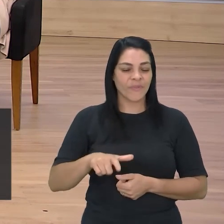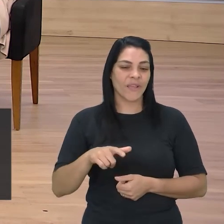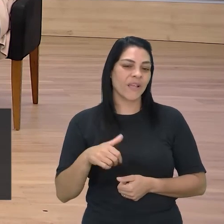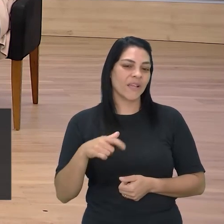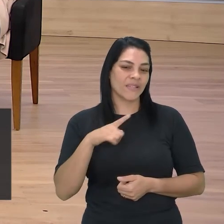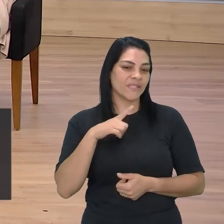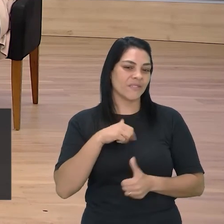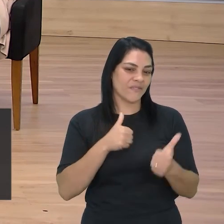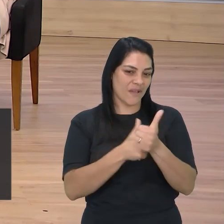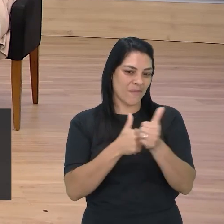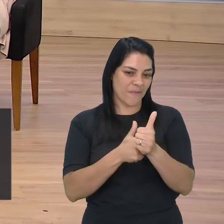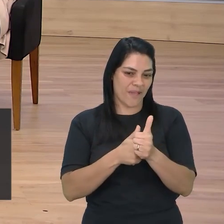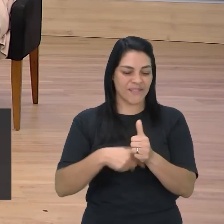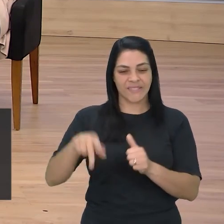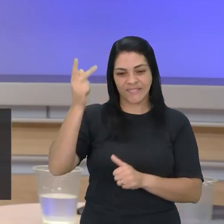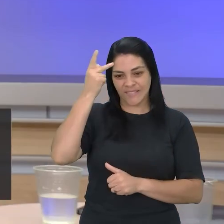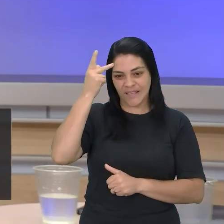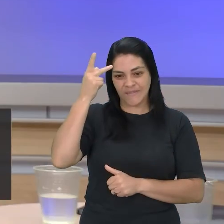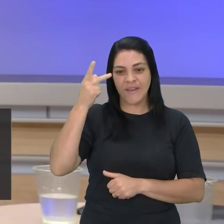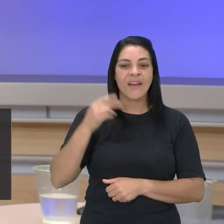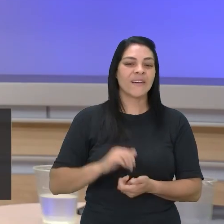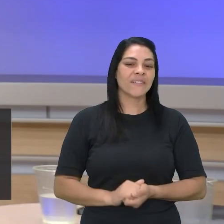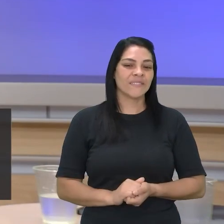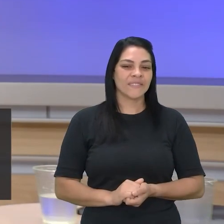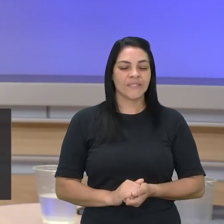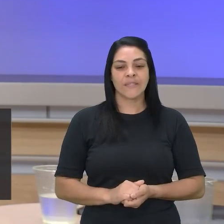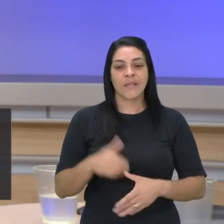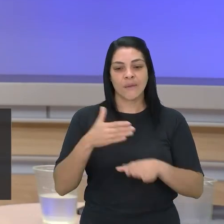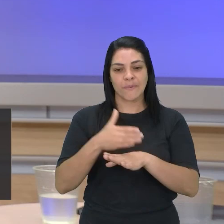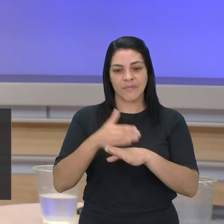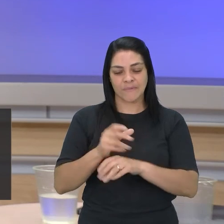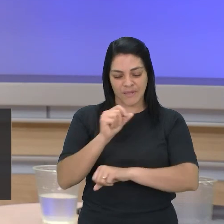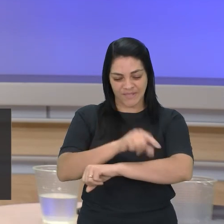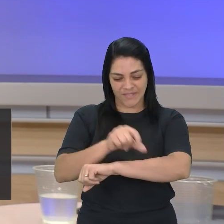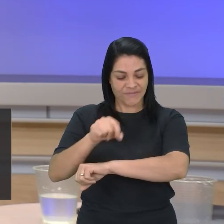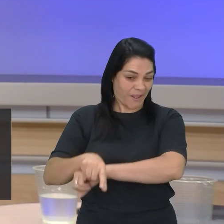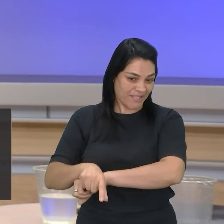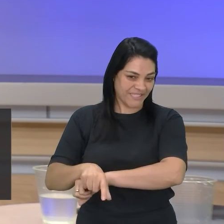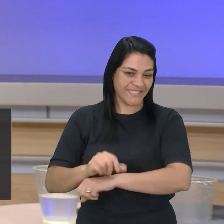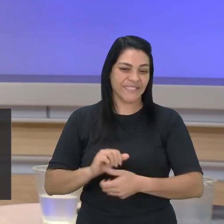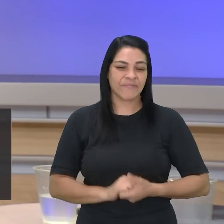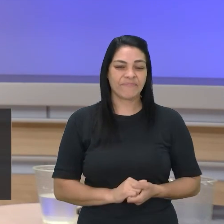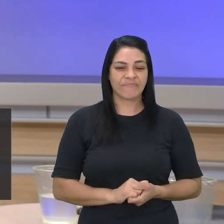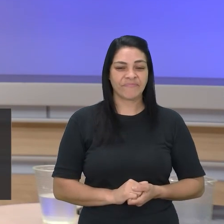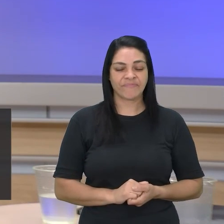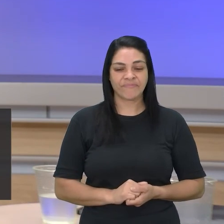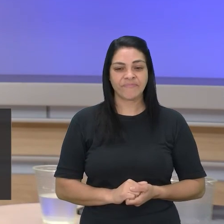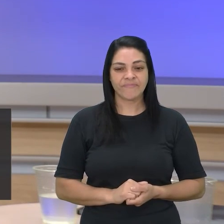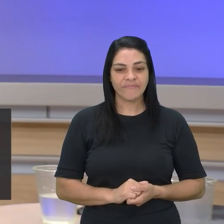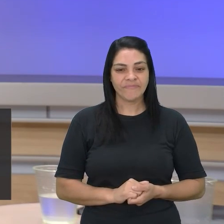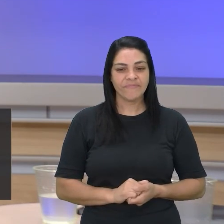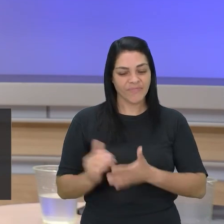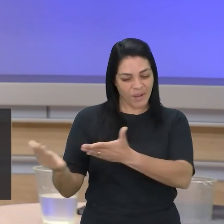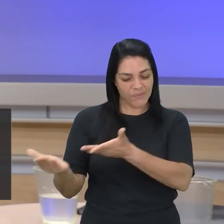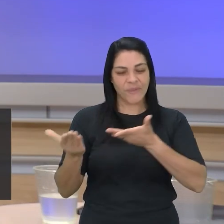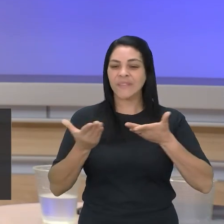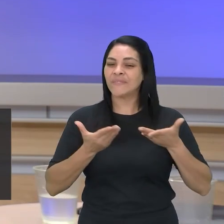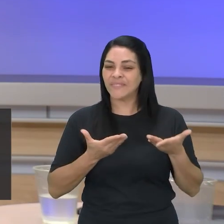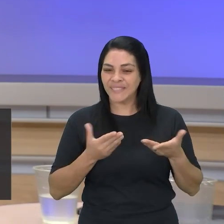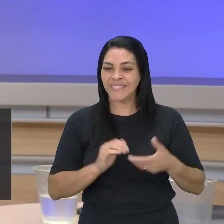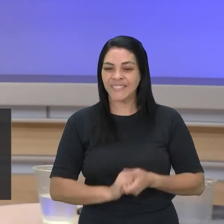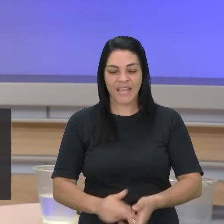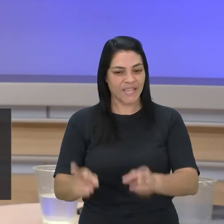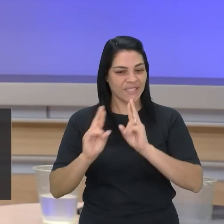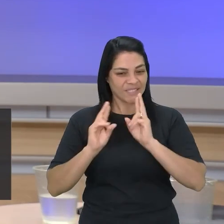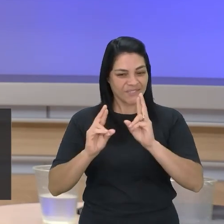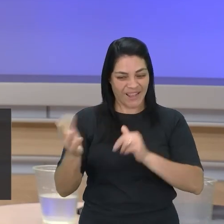perto de São Paulo, aqui na cidade, quiser participar dos plantios, que sejam bem-vindos e bem-vindas, tomara